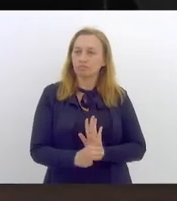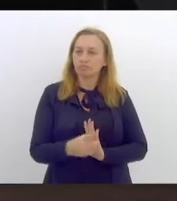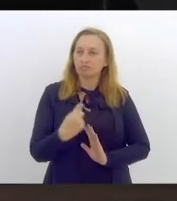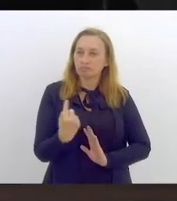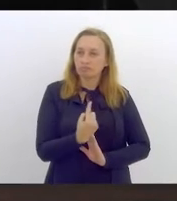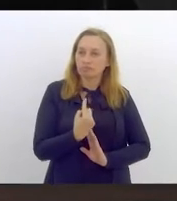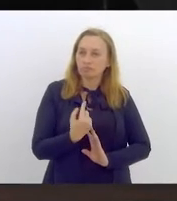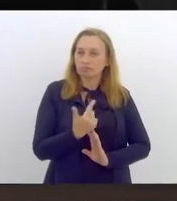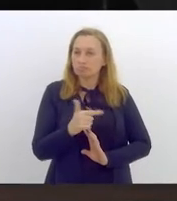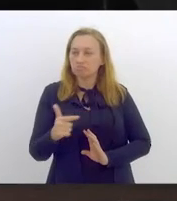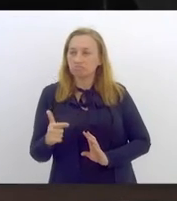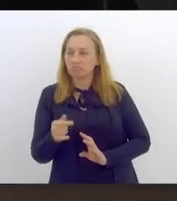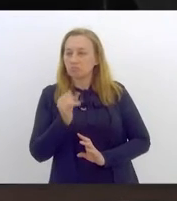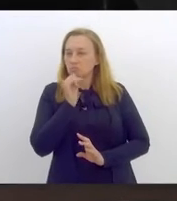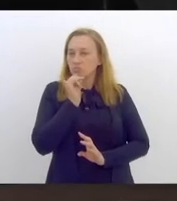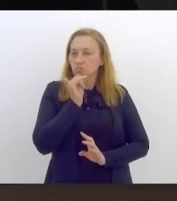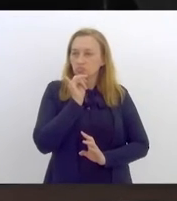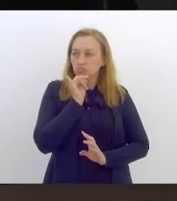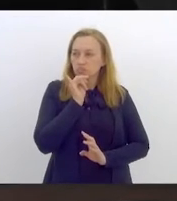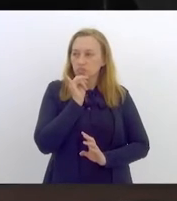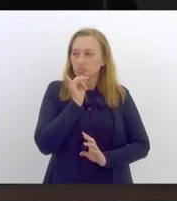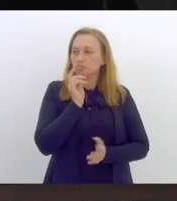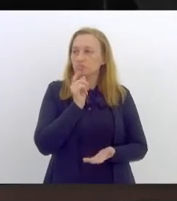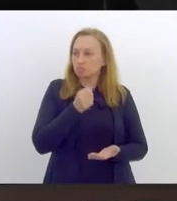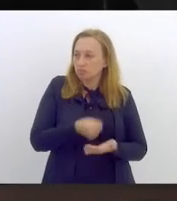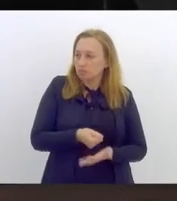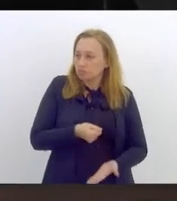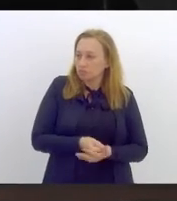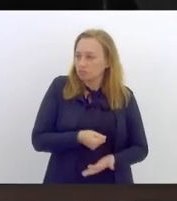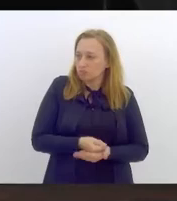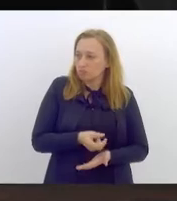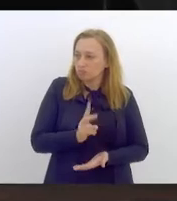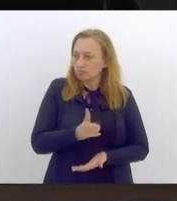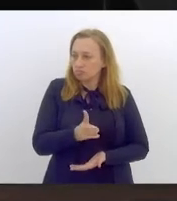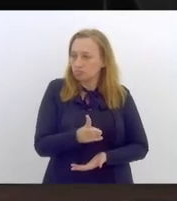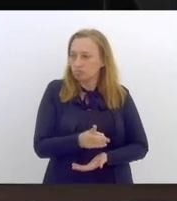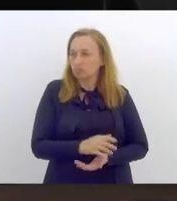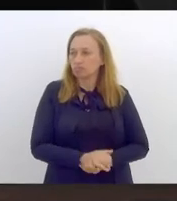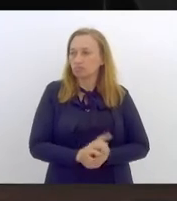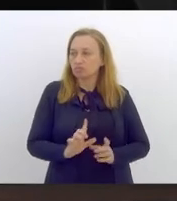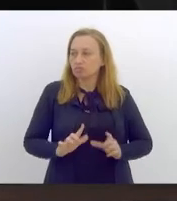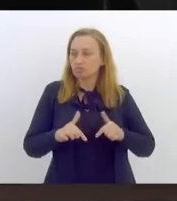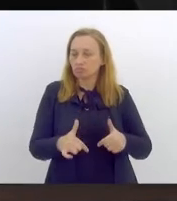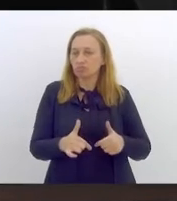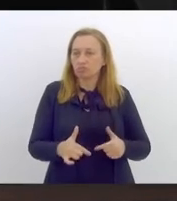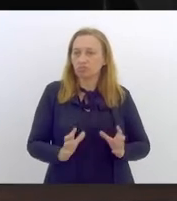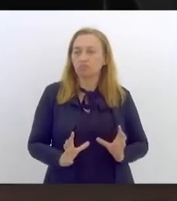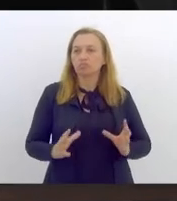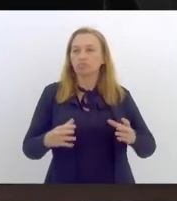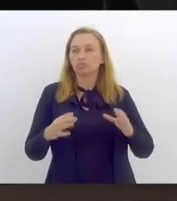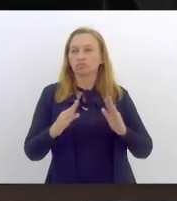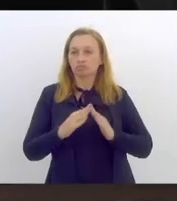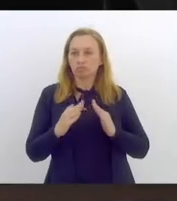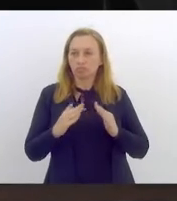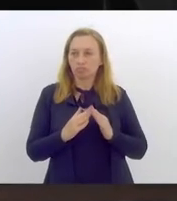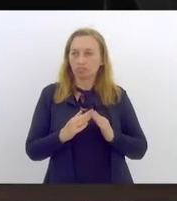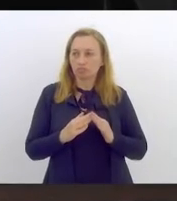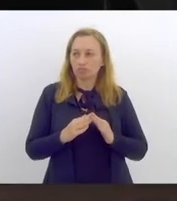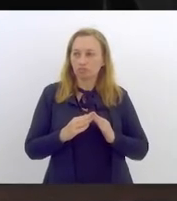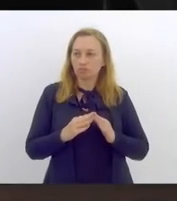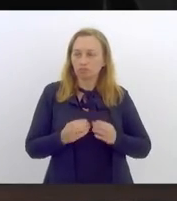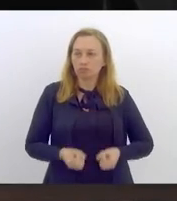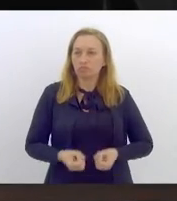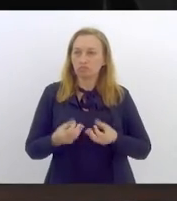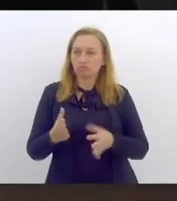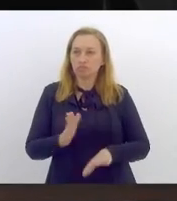e não há, por exemplo, embora a gente insista sempre, até por conta da ação desta casa, que fez uma doação de